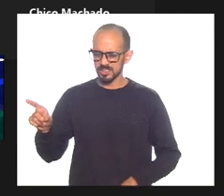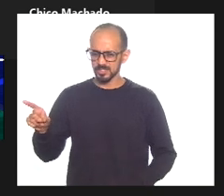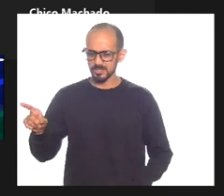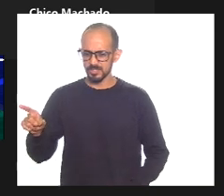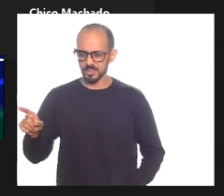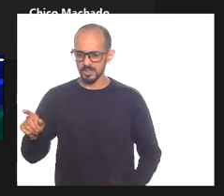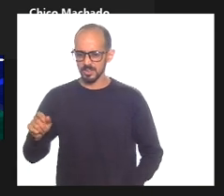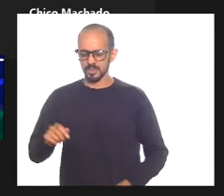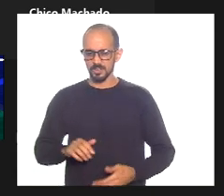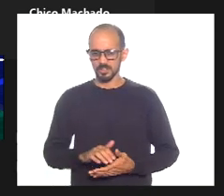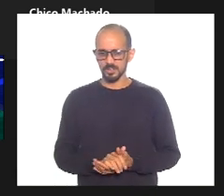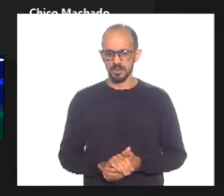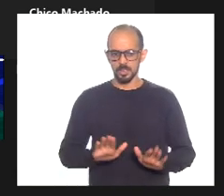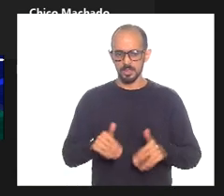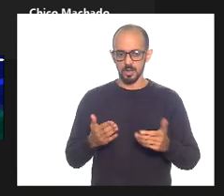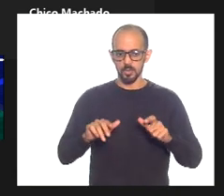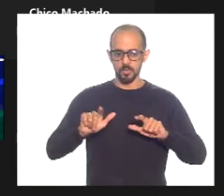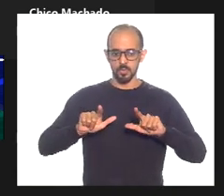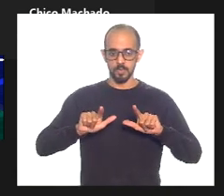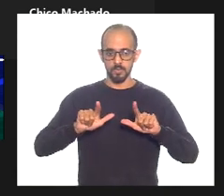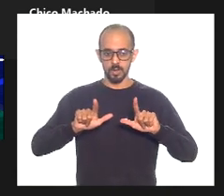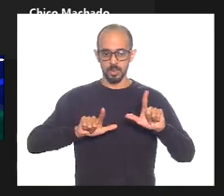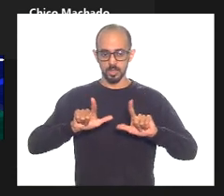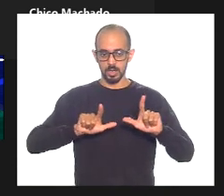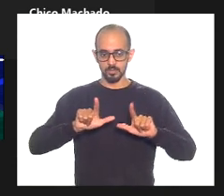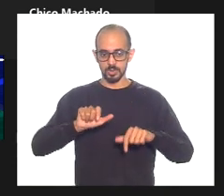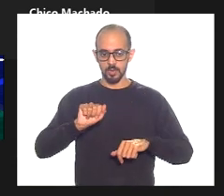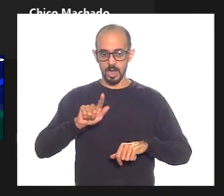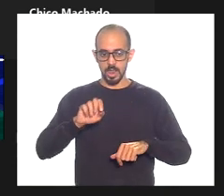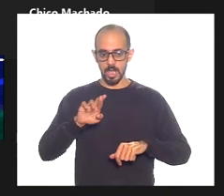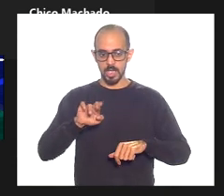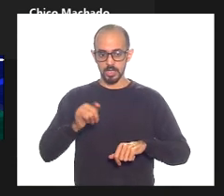Mônica, vou chamar a TV Alerj, em seguida falamos.